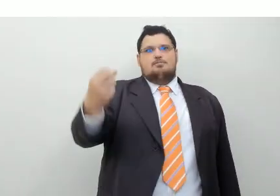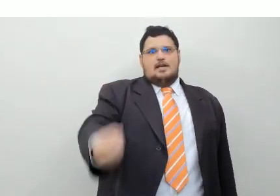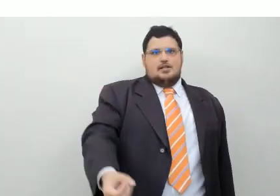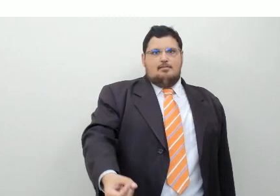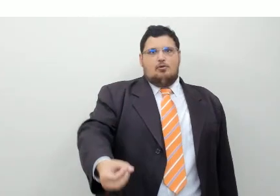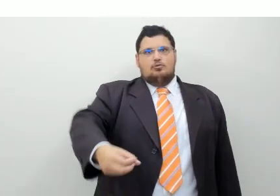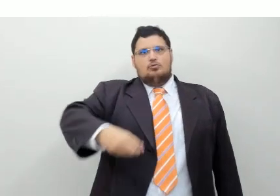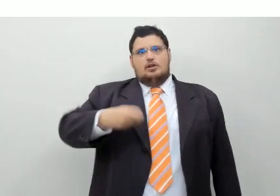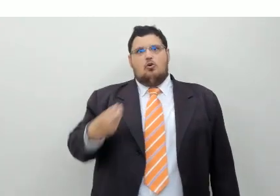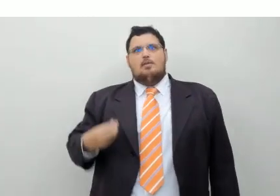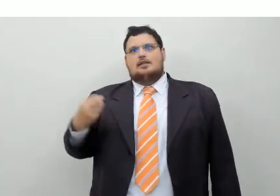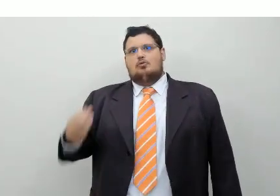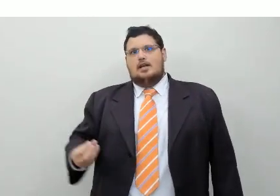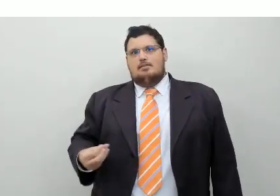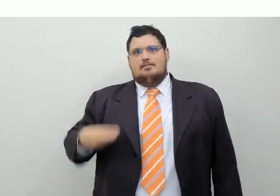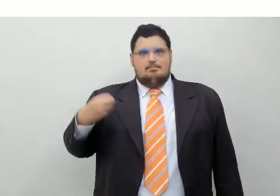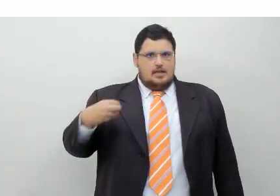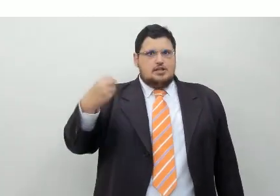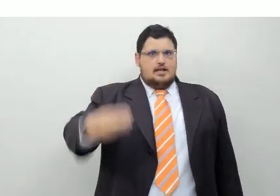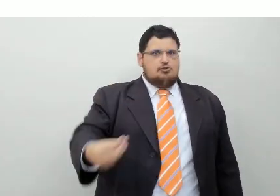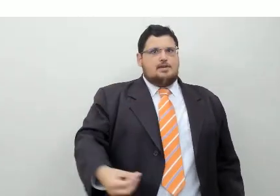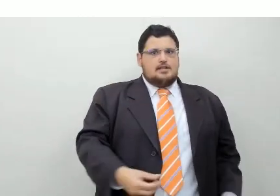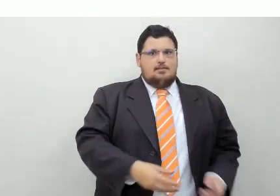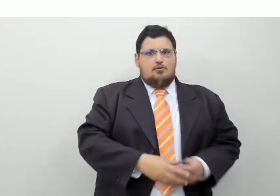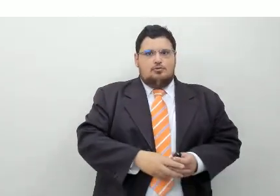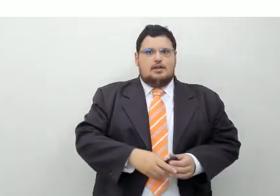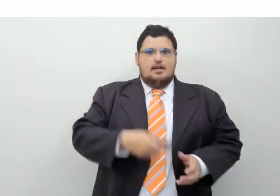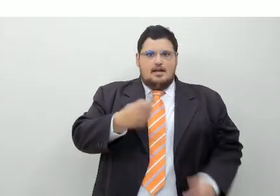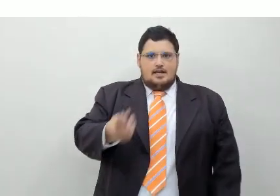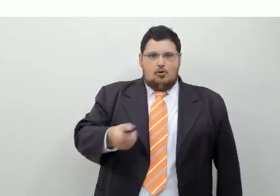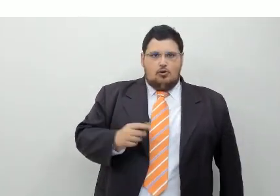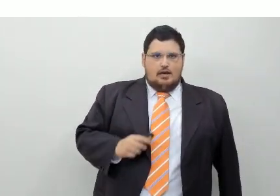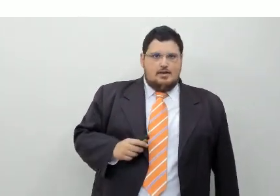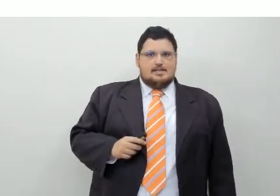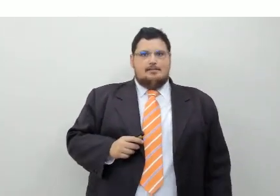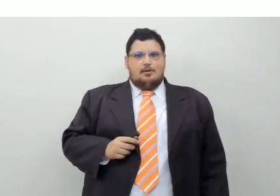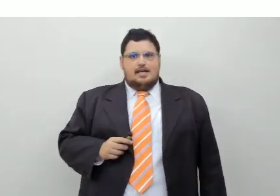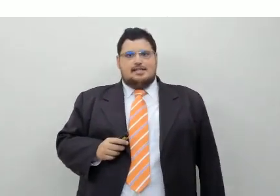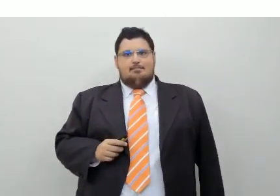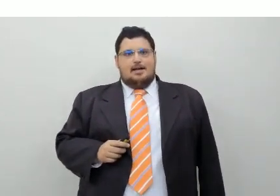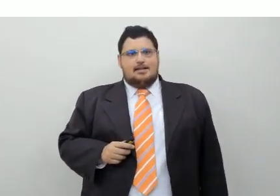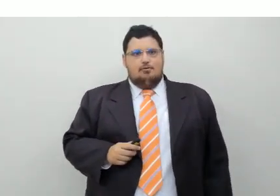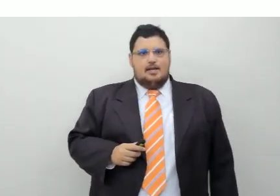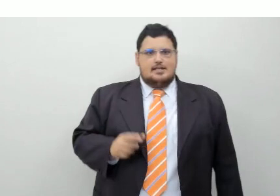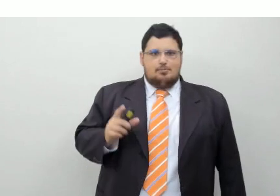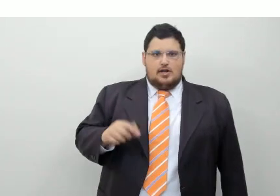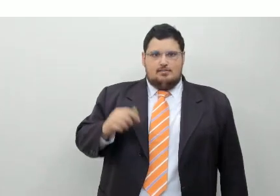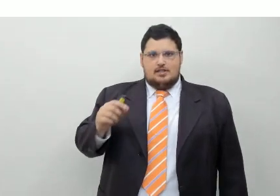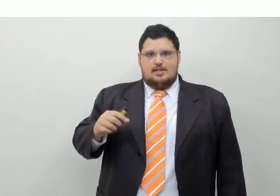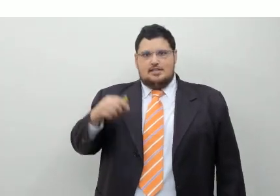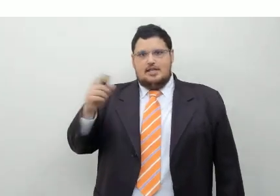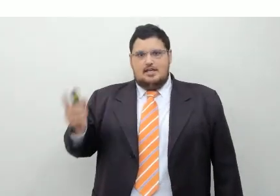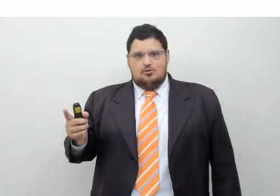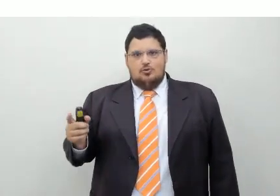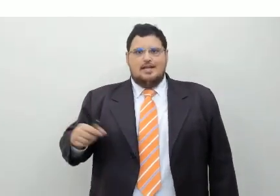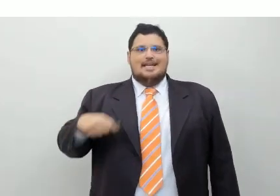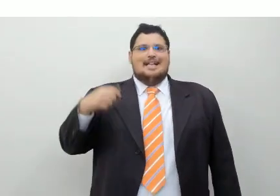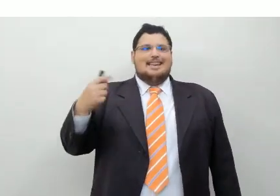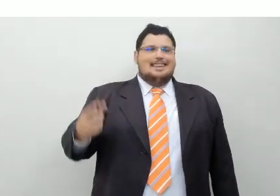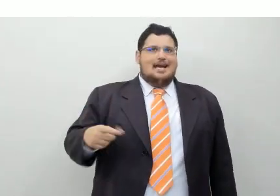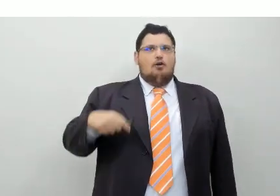deixo de praticar uma conduta e cometo o crime deixando de praticar uma conduta. E eu coloquei um exemplo aí, exemplo, patrão que, explorando uma atividade de